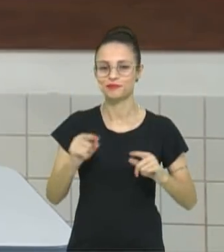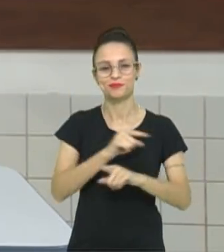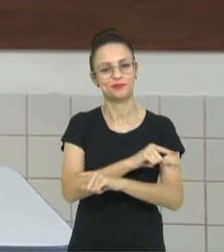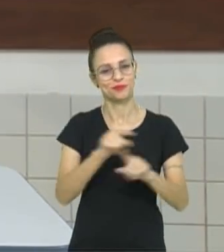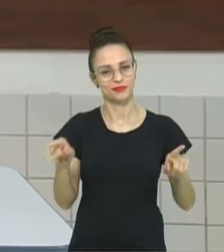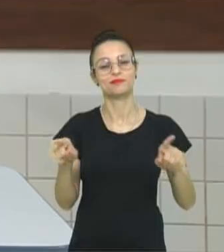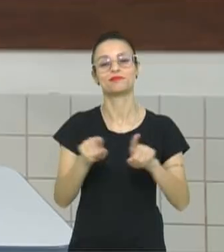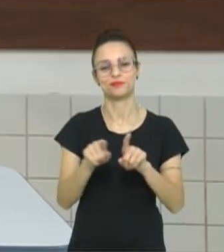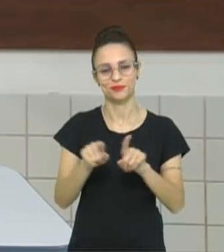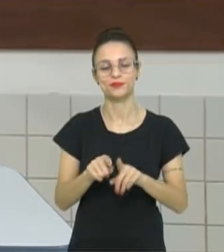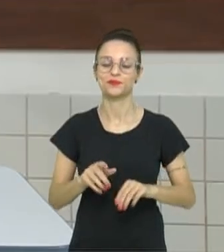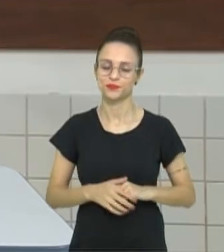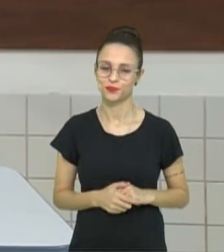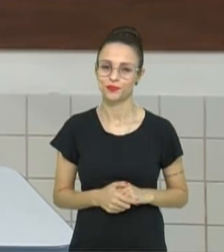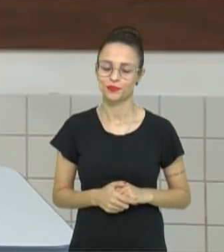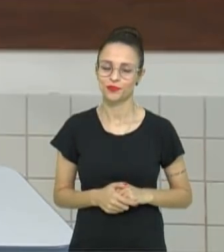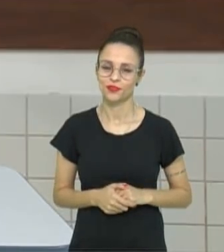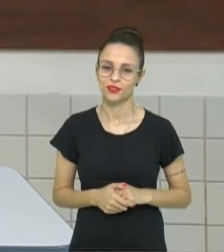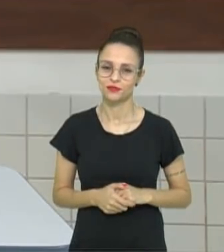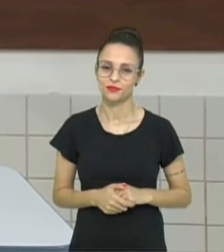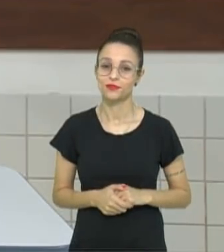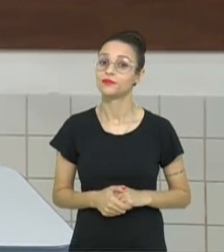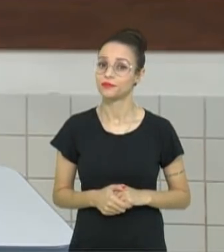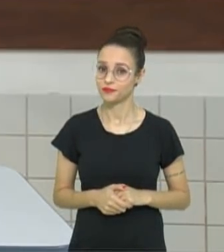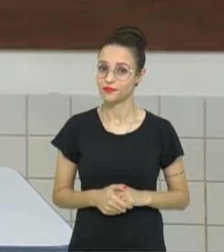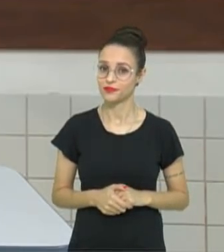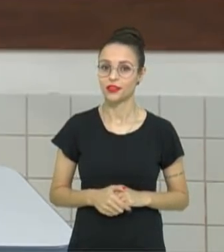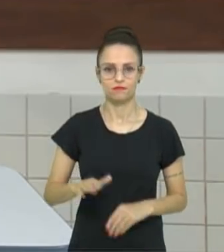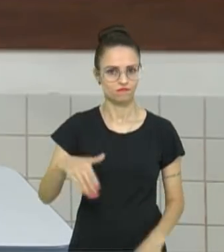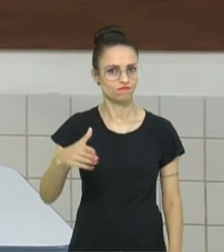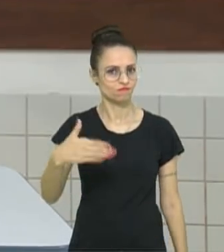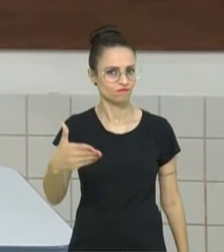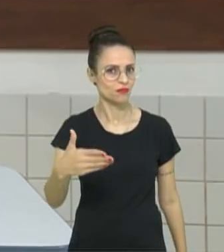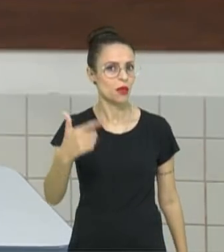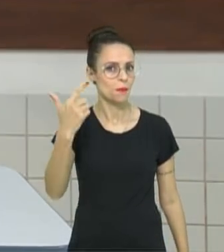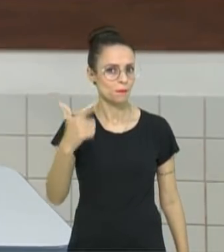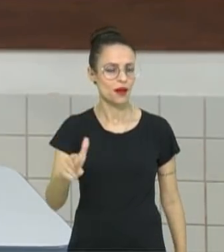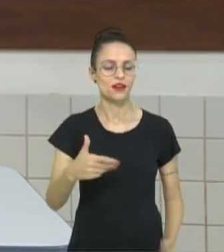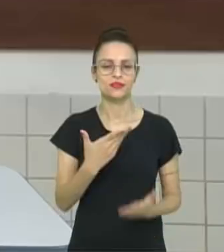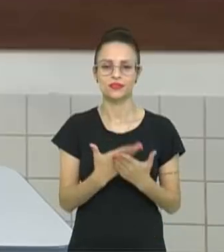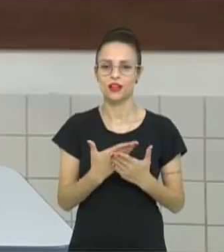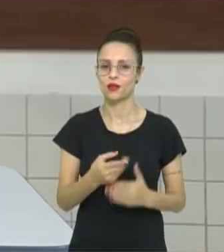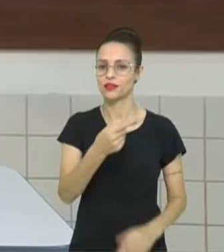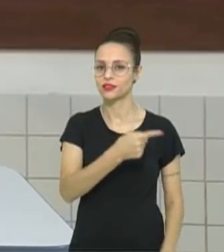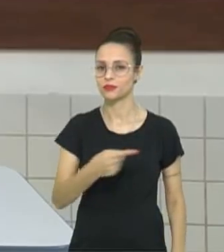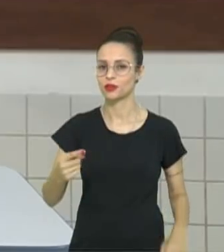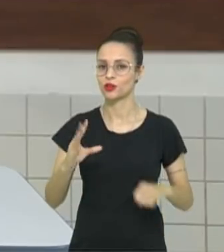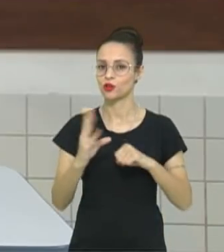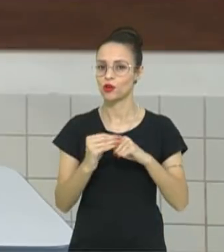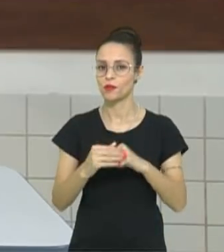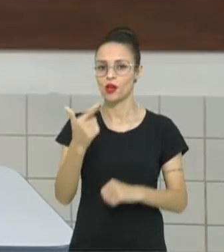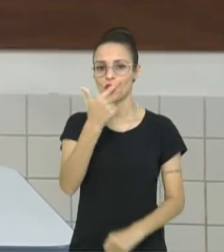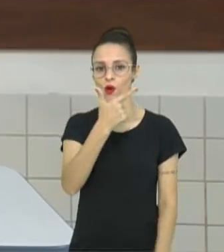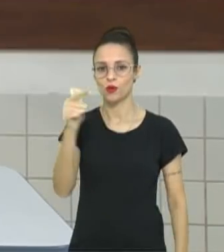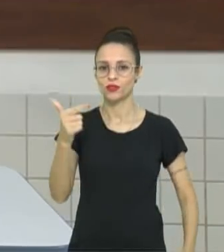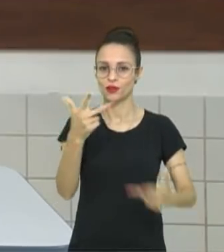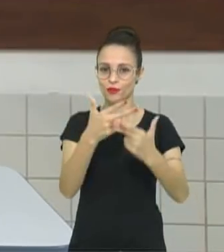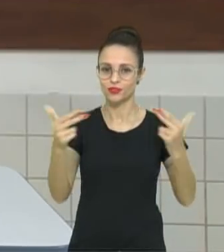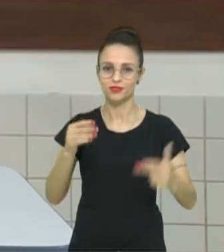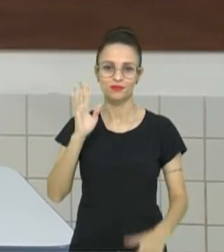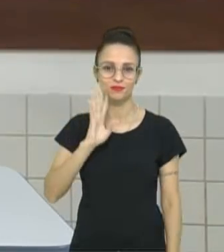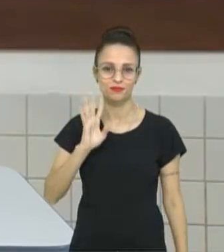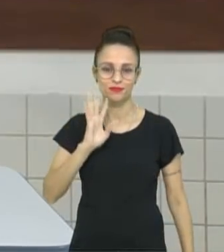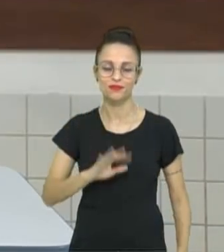vocês também, tá? Então, assim, teremos mais aulas aí na Semana do Conhecimento com outras coisas bem legais